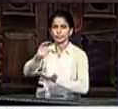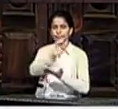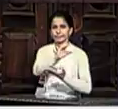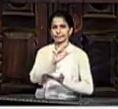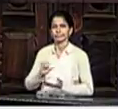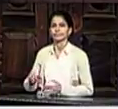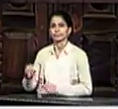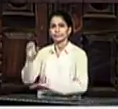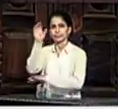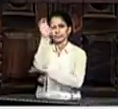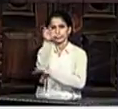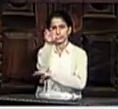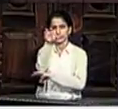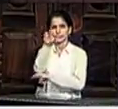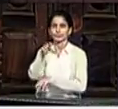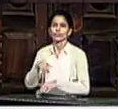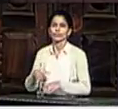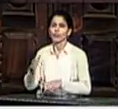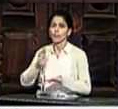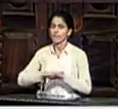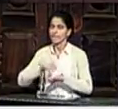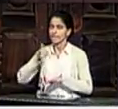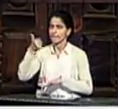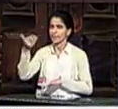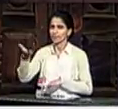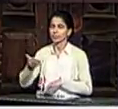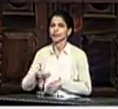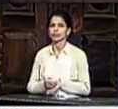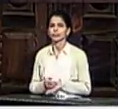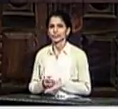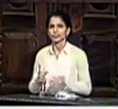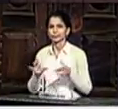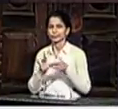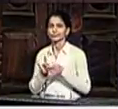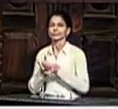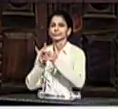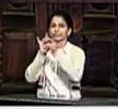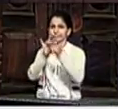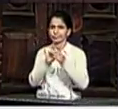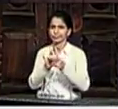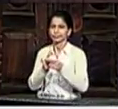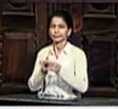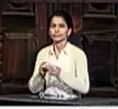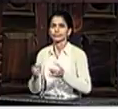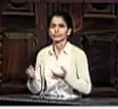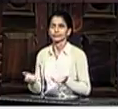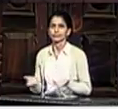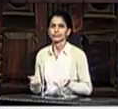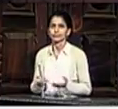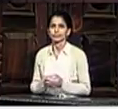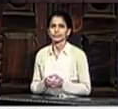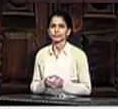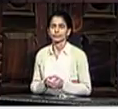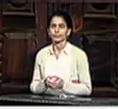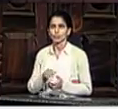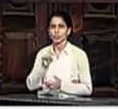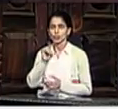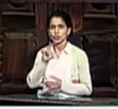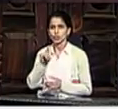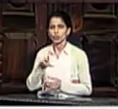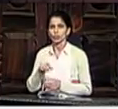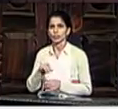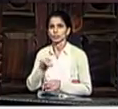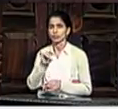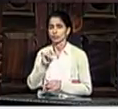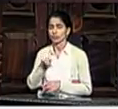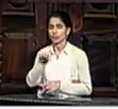Com a Peugeot Citroën foi além dos benefícios, se tornou sócia, porque a Peugeot só se instalava no